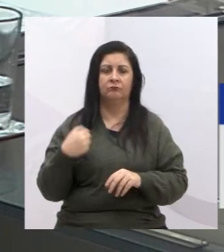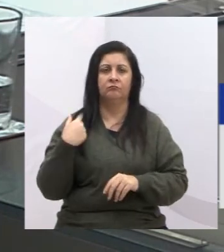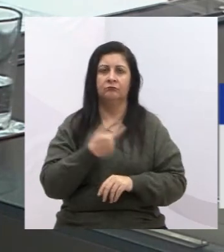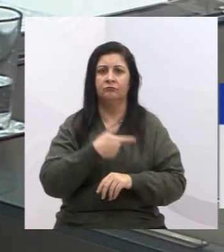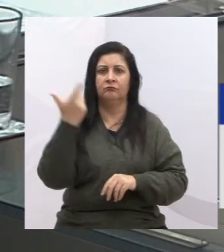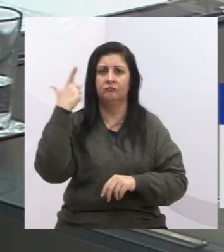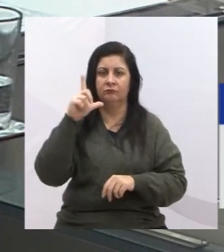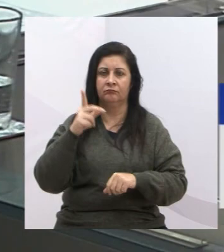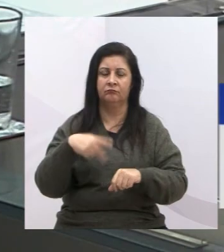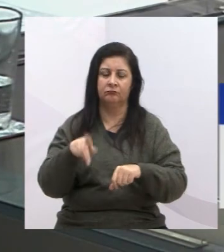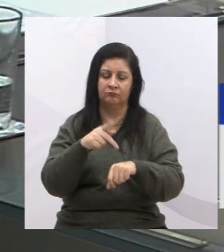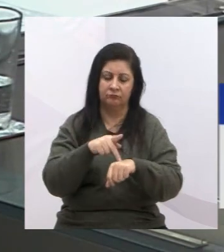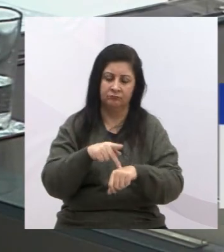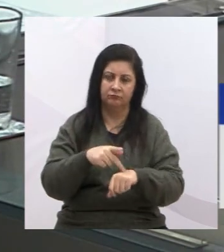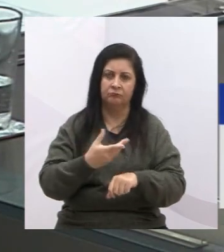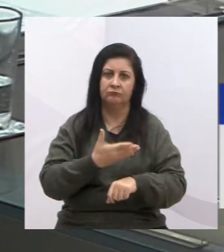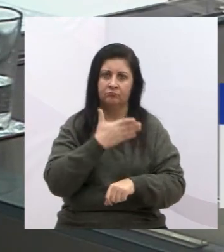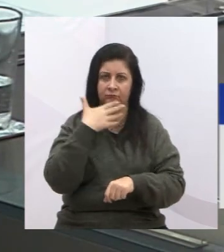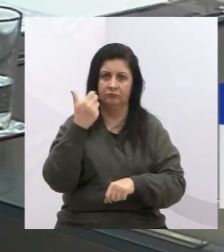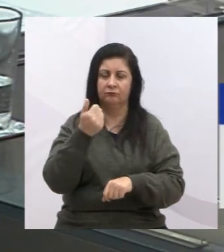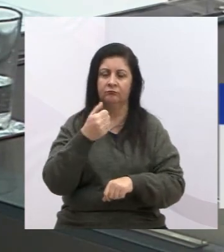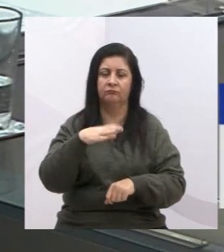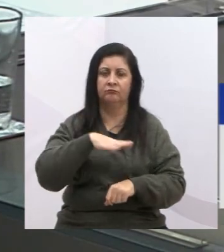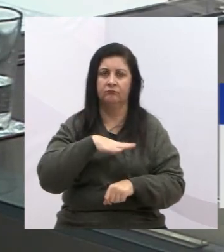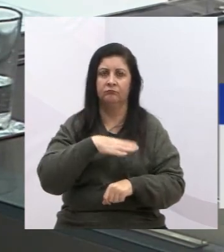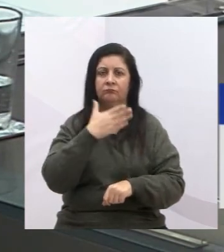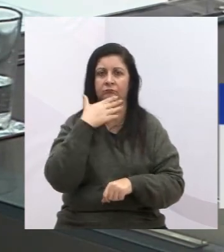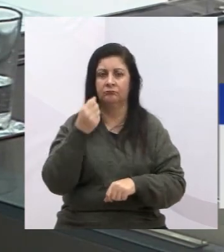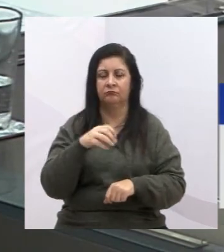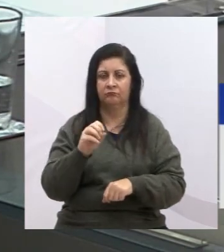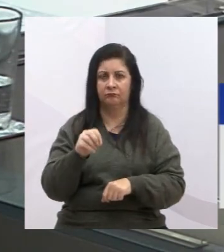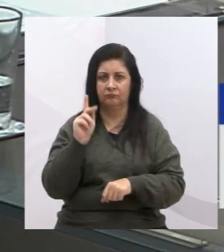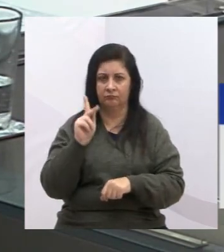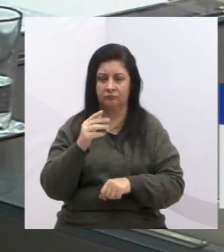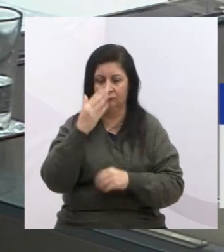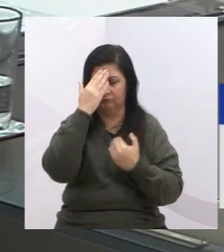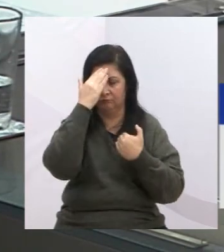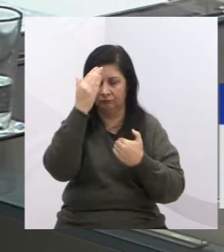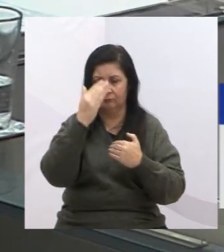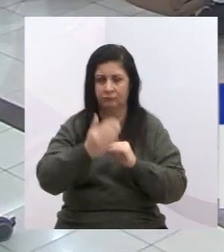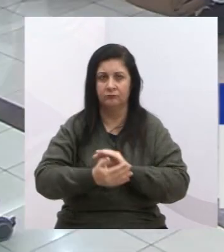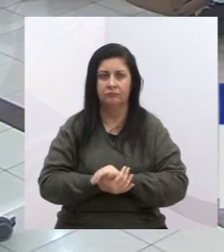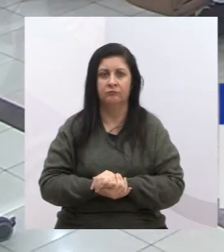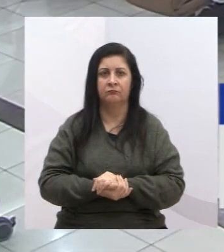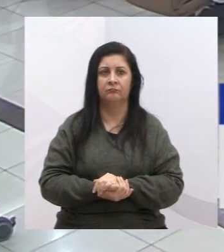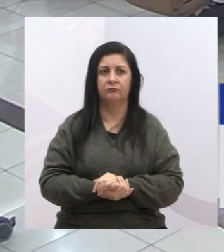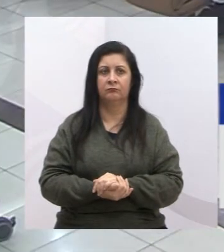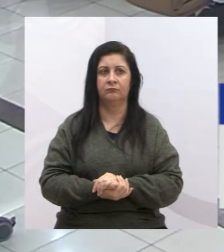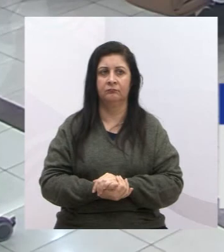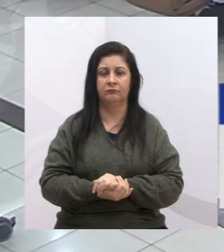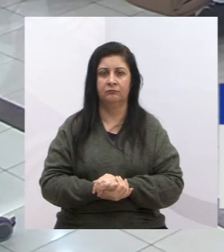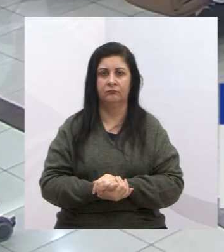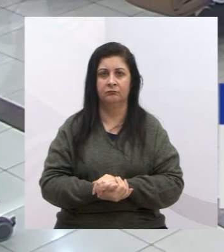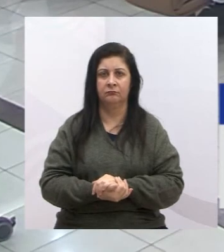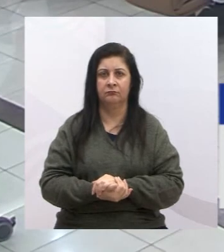num país melhor, numa região melhor, numa cidade melhor, tá ok? Obrigado.